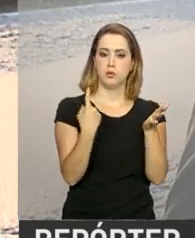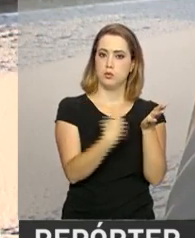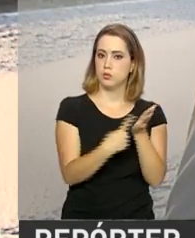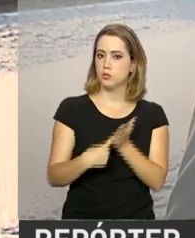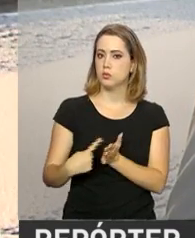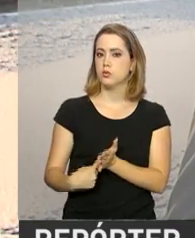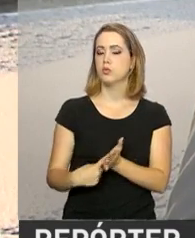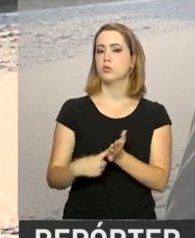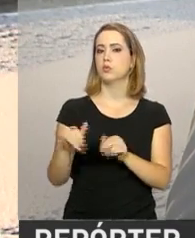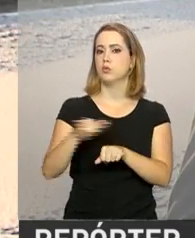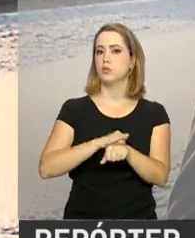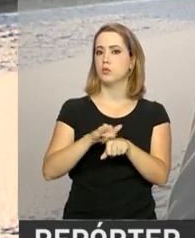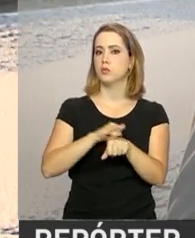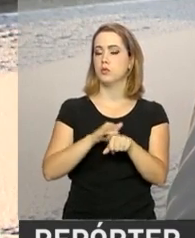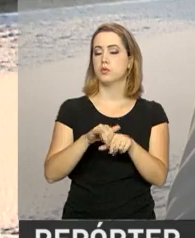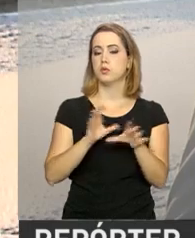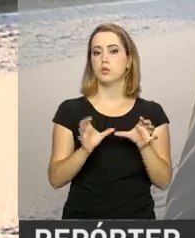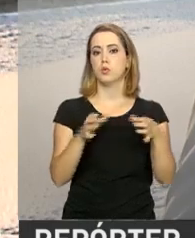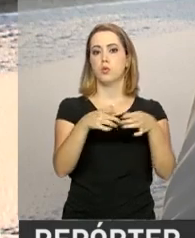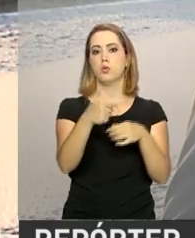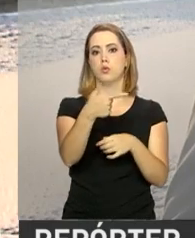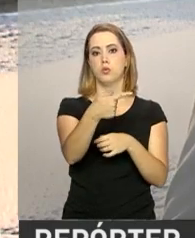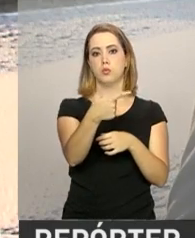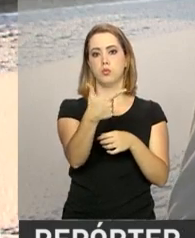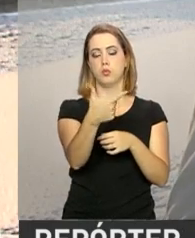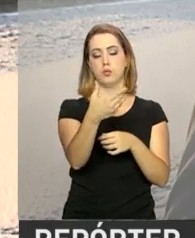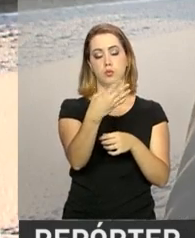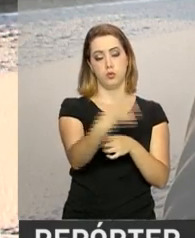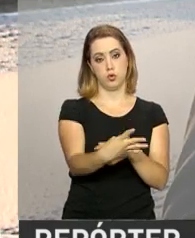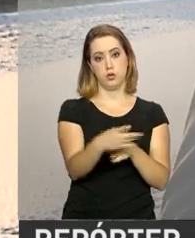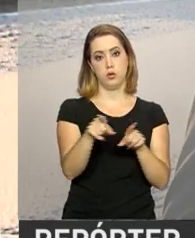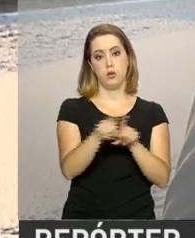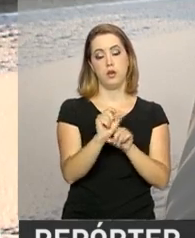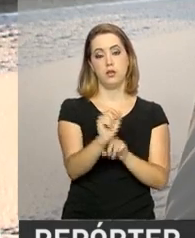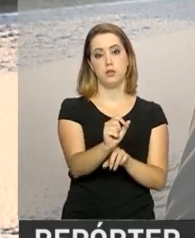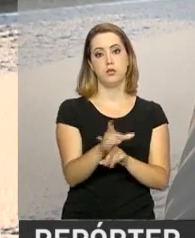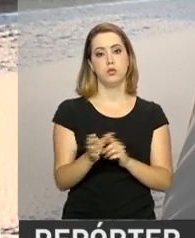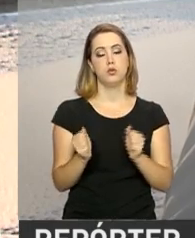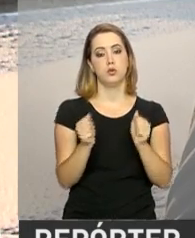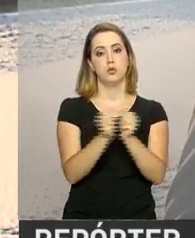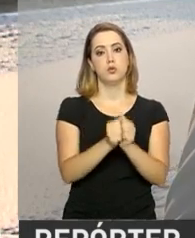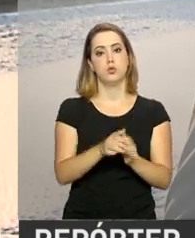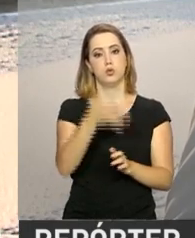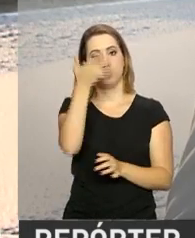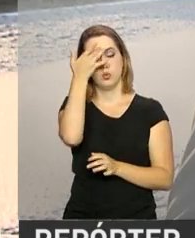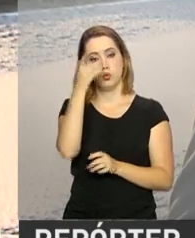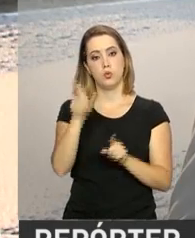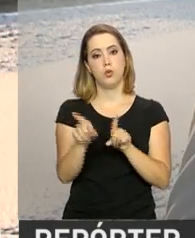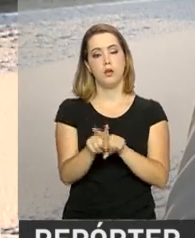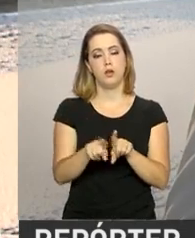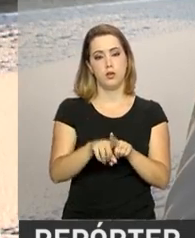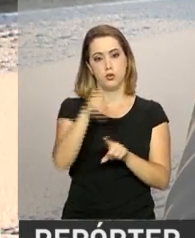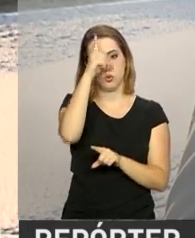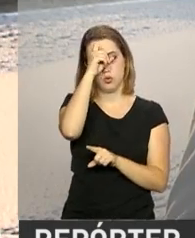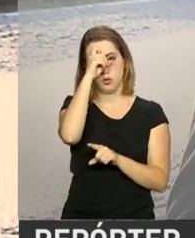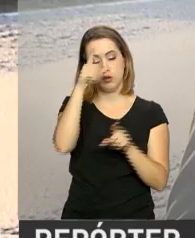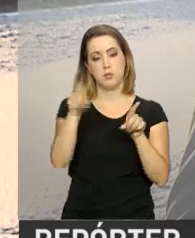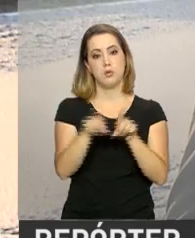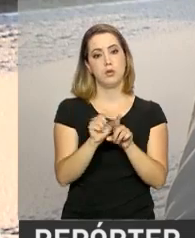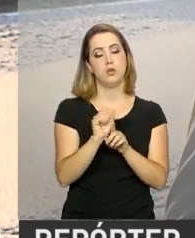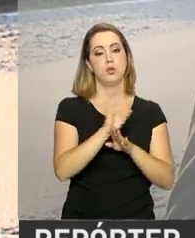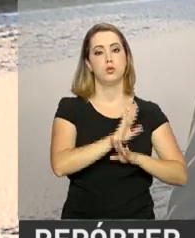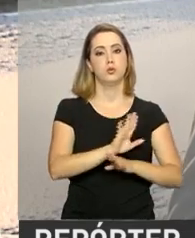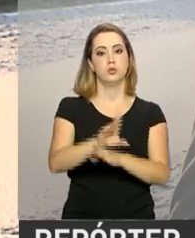integram o chamado G4 ao lado da Índia e da Alemanha em defesa da reforma e ampliação do Conselho de